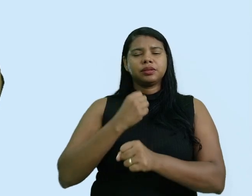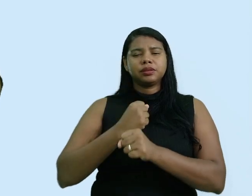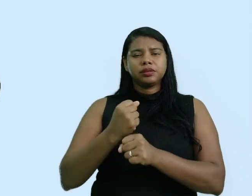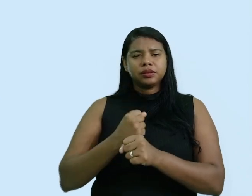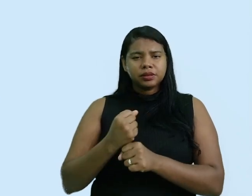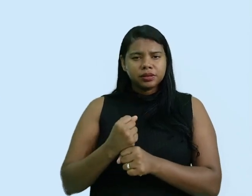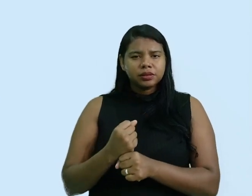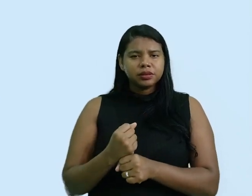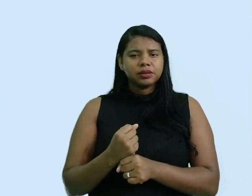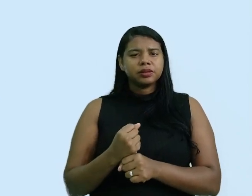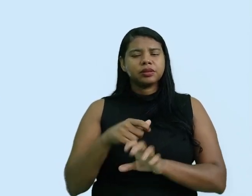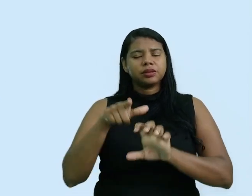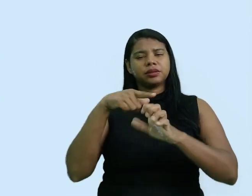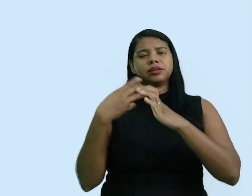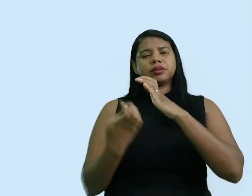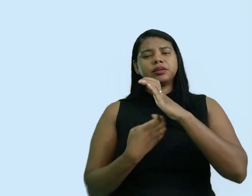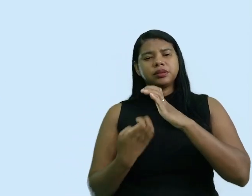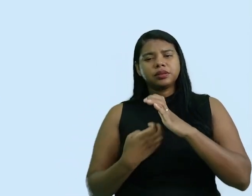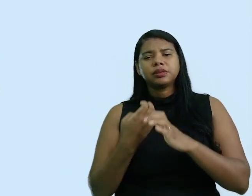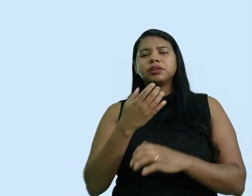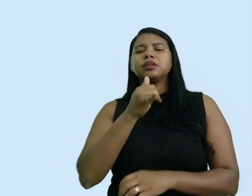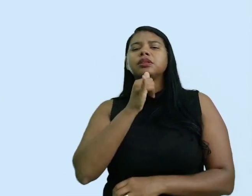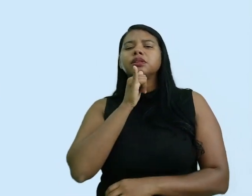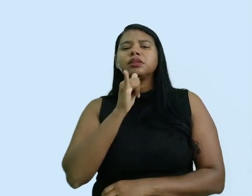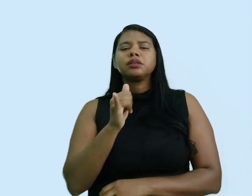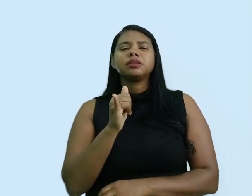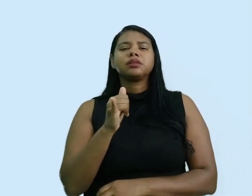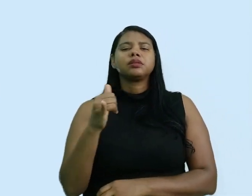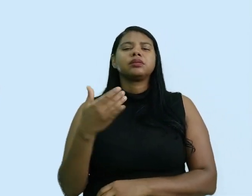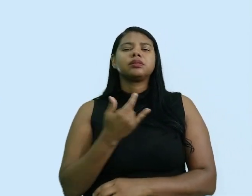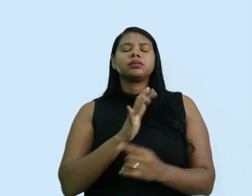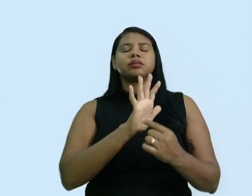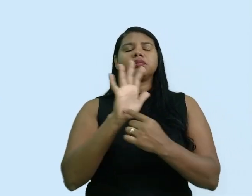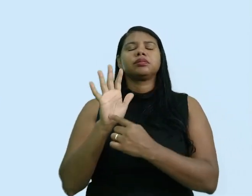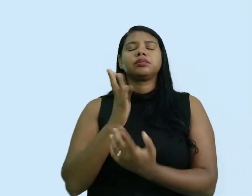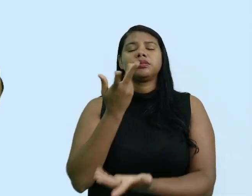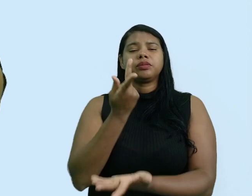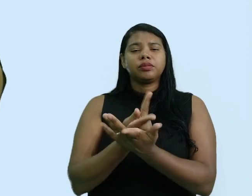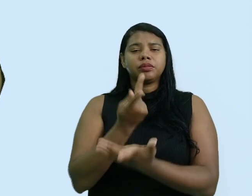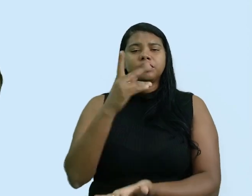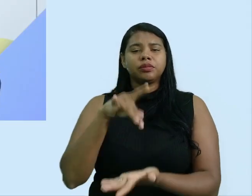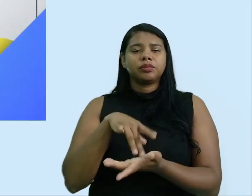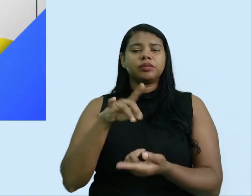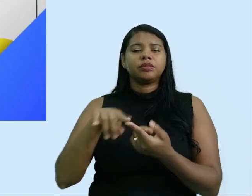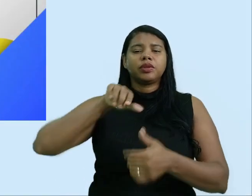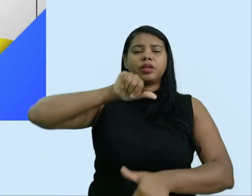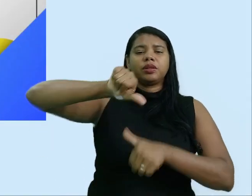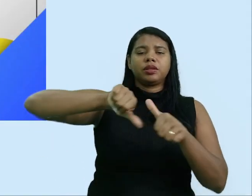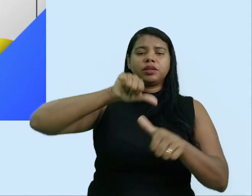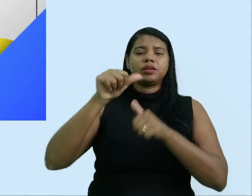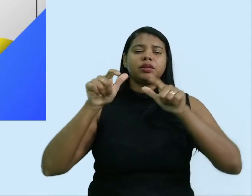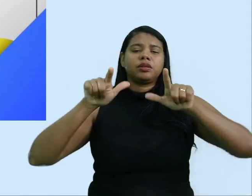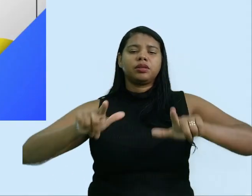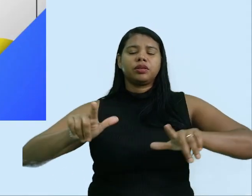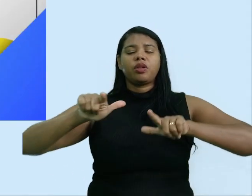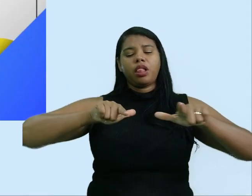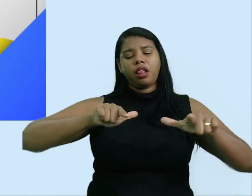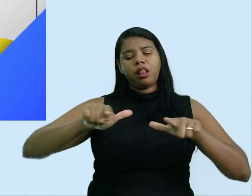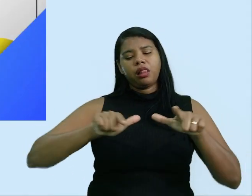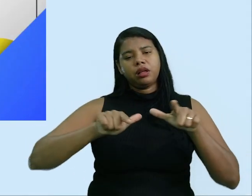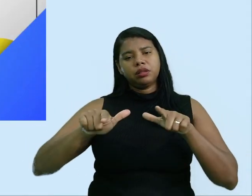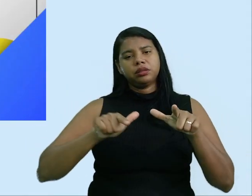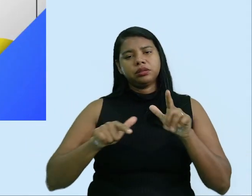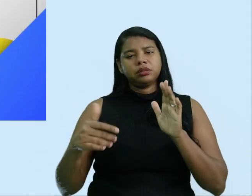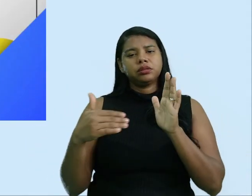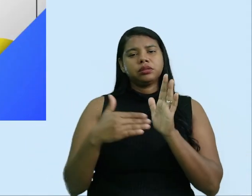revisão a cada 3 anos, tá? Há ressalvas, né, quando ocorrerem modificações no local de trabalho, seja a partir